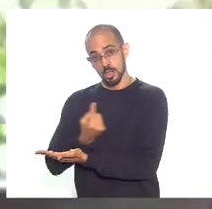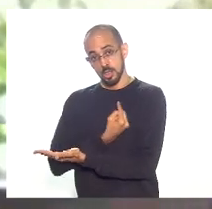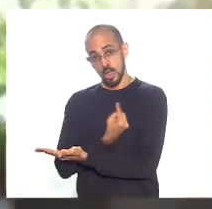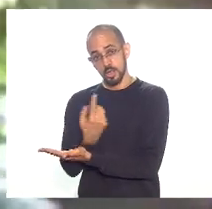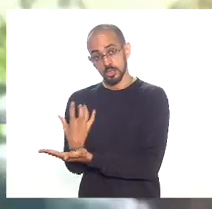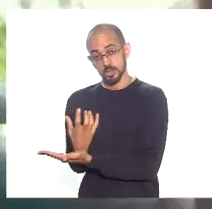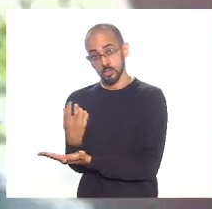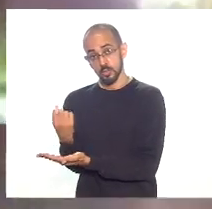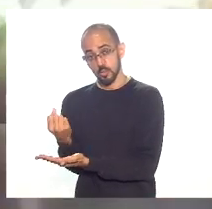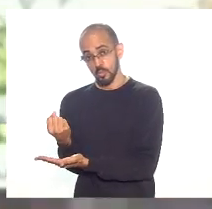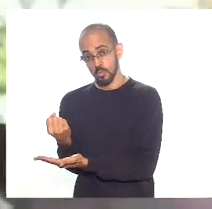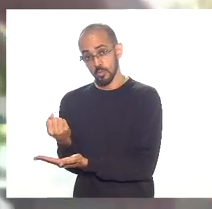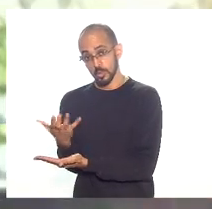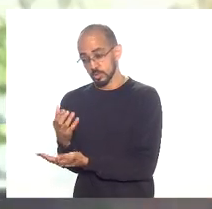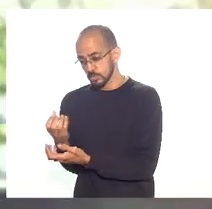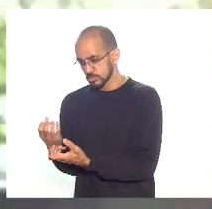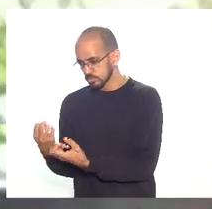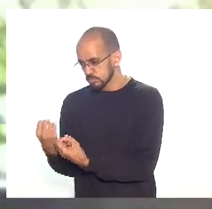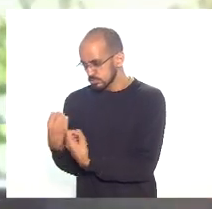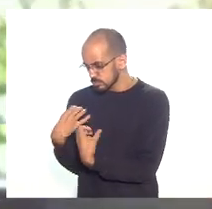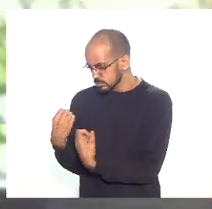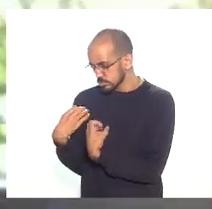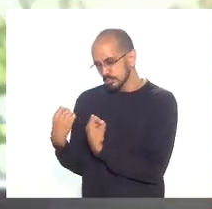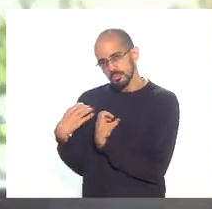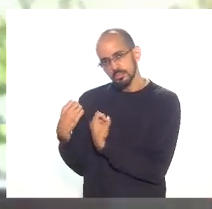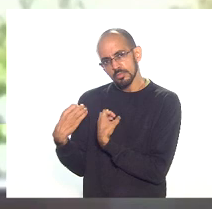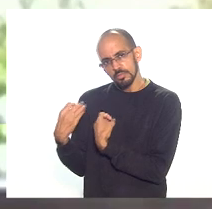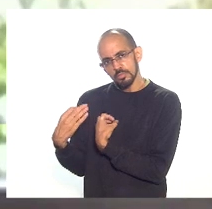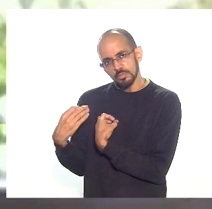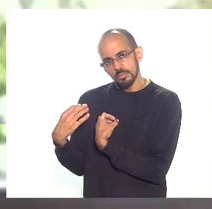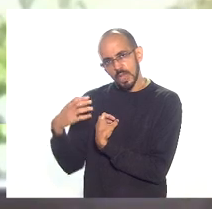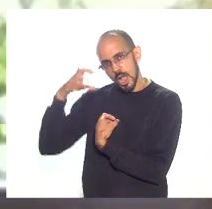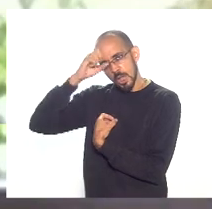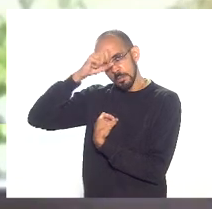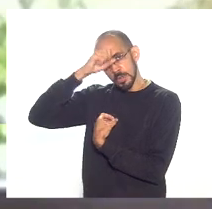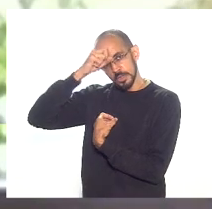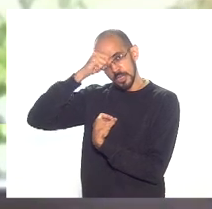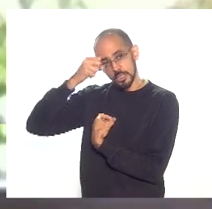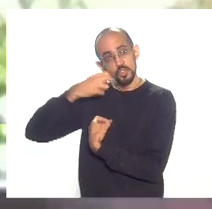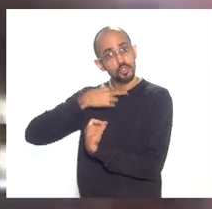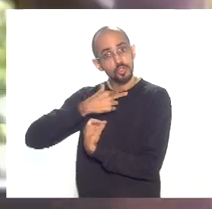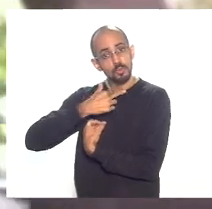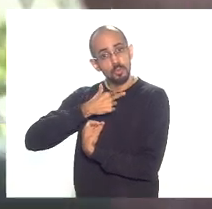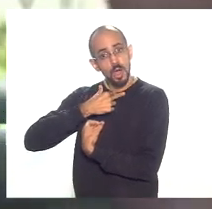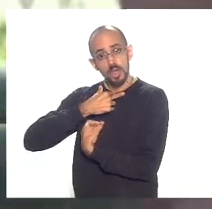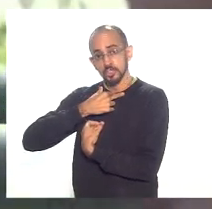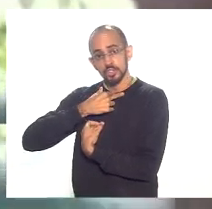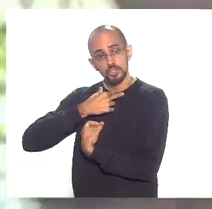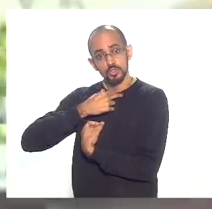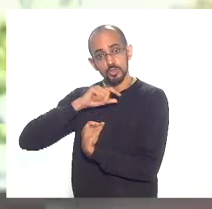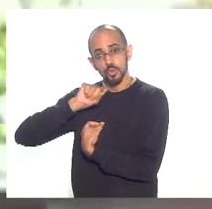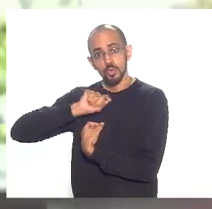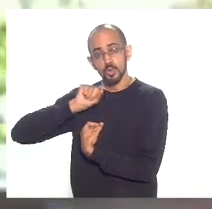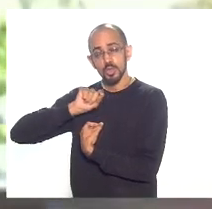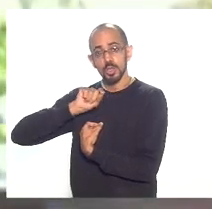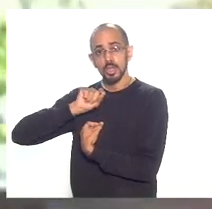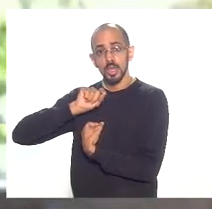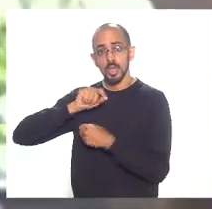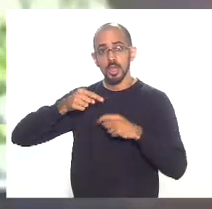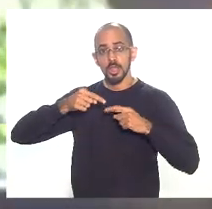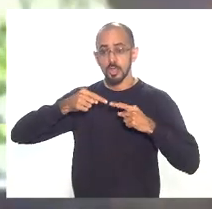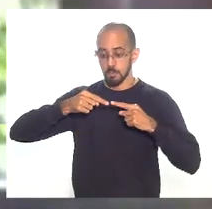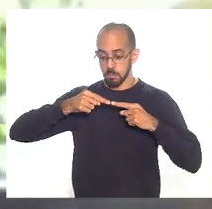recebermos os ensinamentos nós não podemos de forma alguma ser tolhidos de